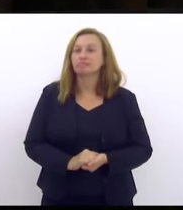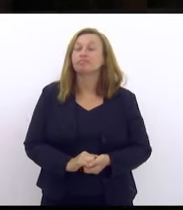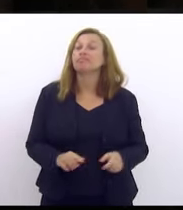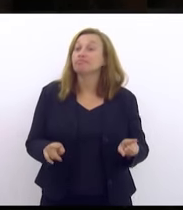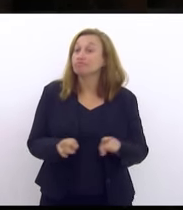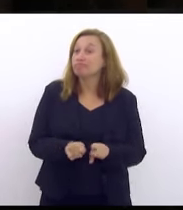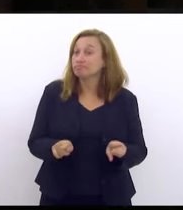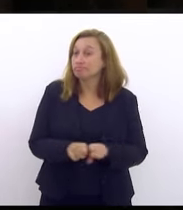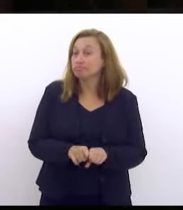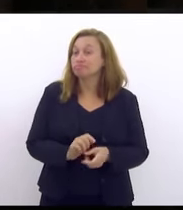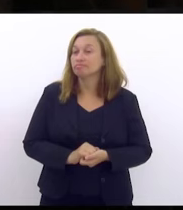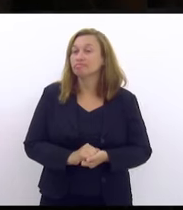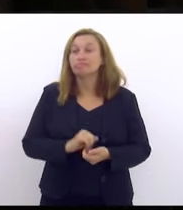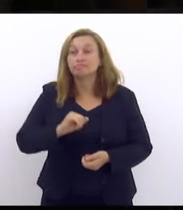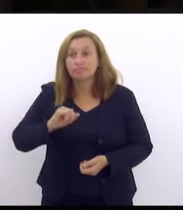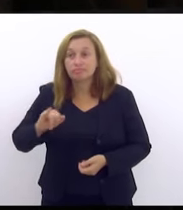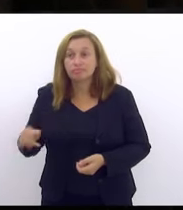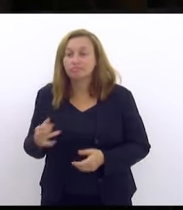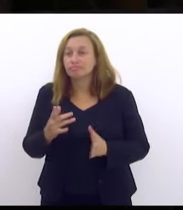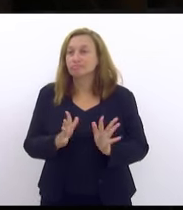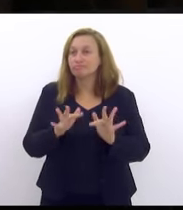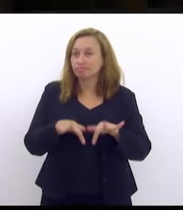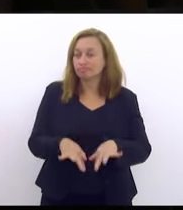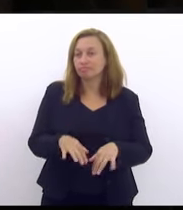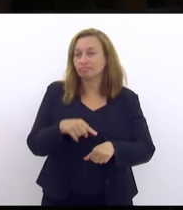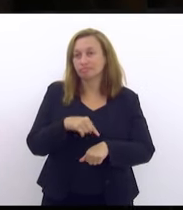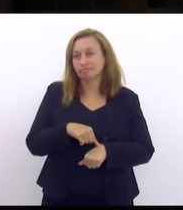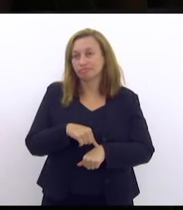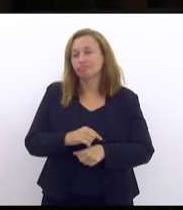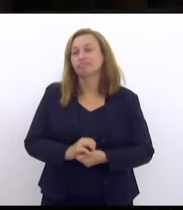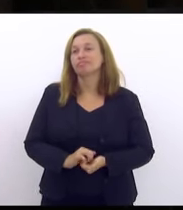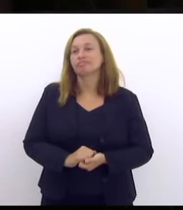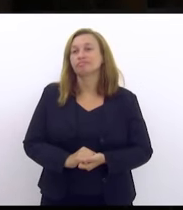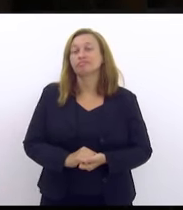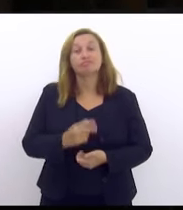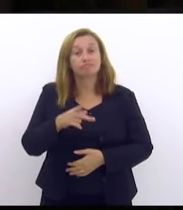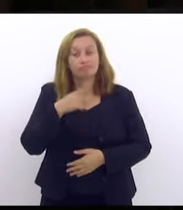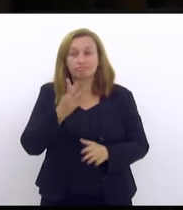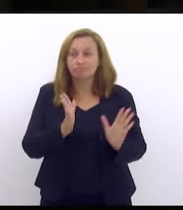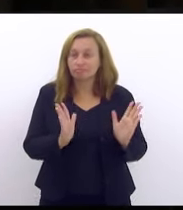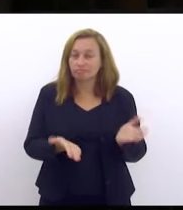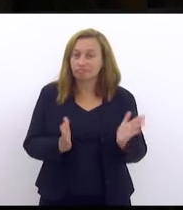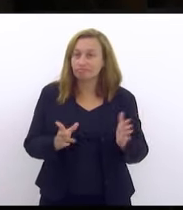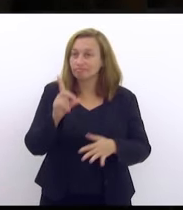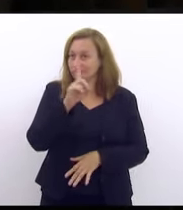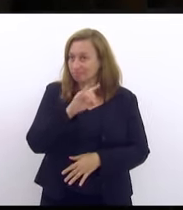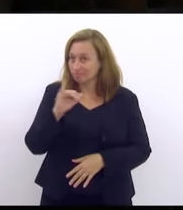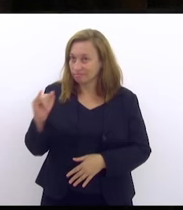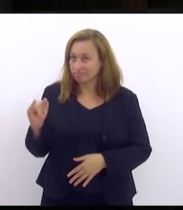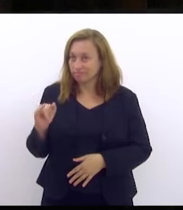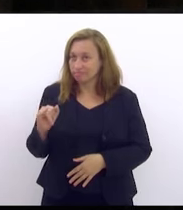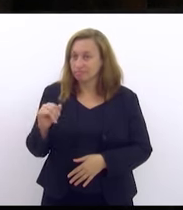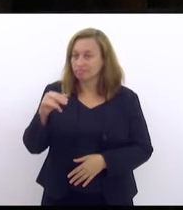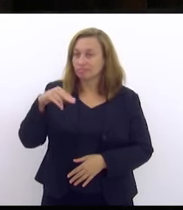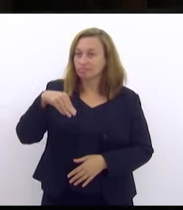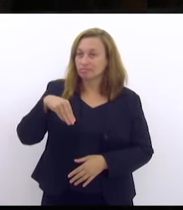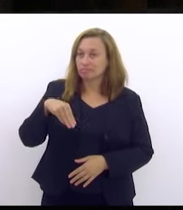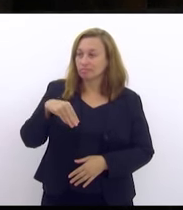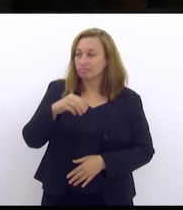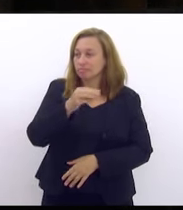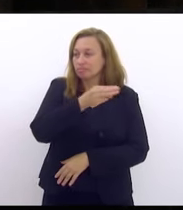também aproveito, então, para encerrar este momento, dizendo que hoje é dia de Nossa Senhora de